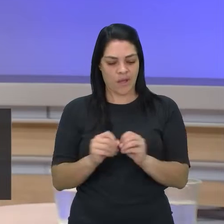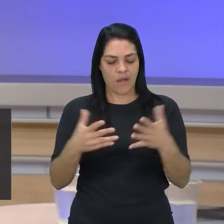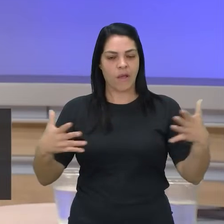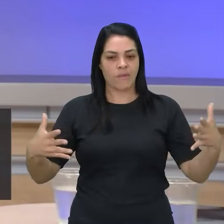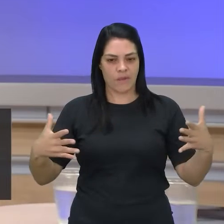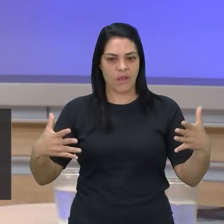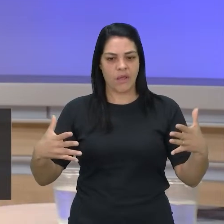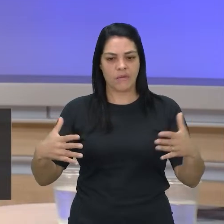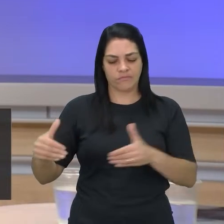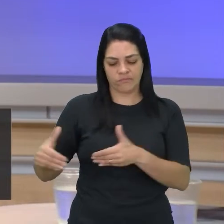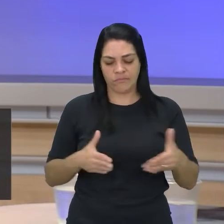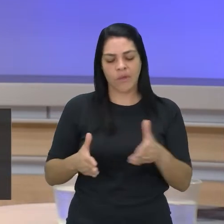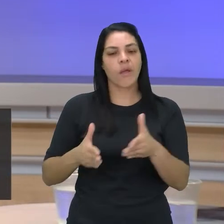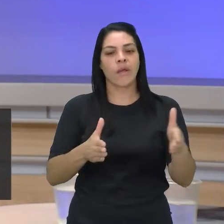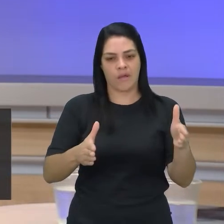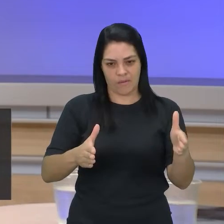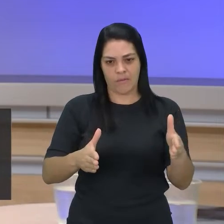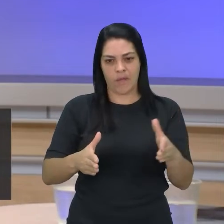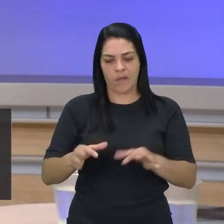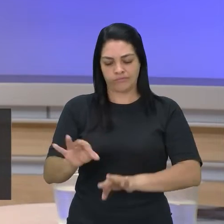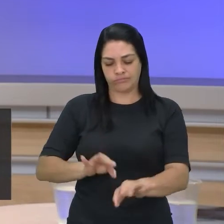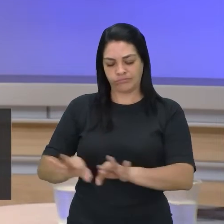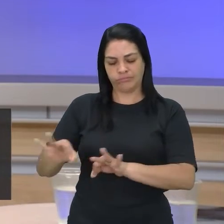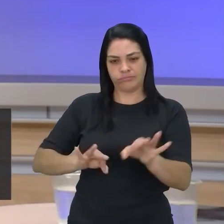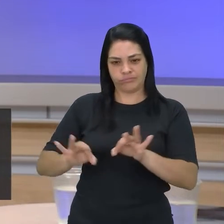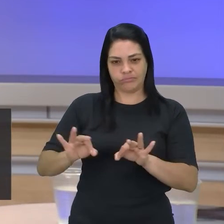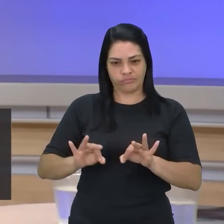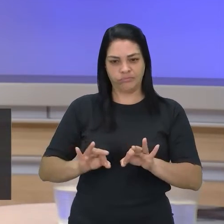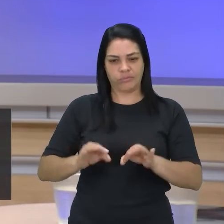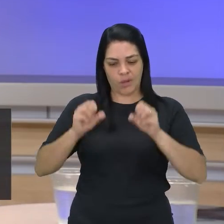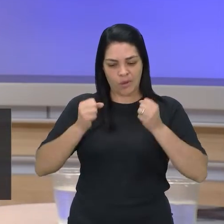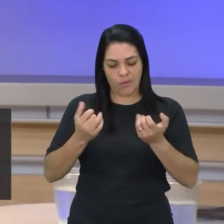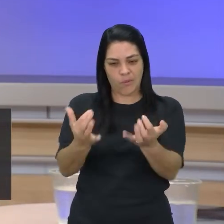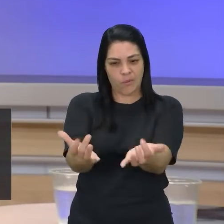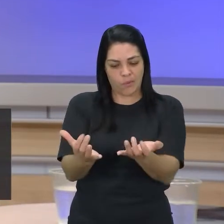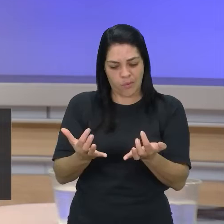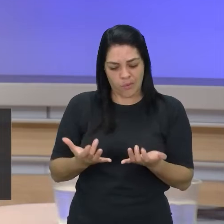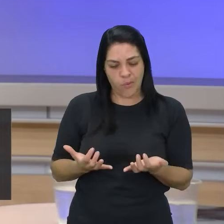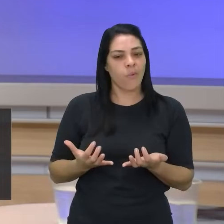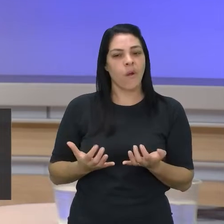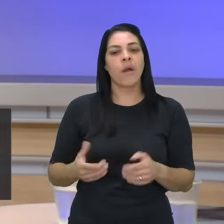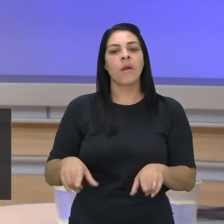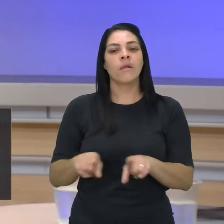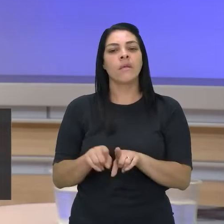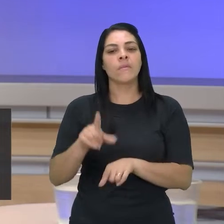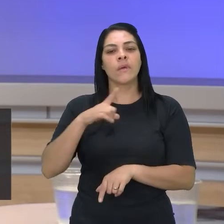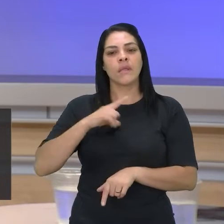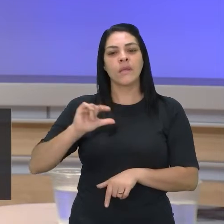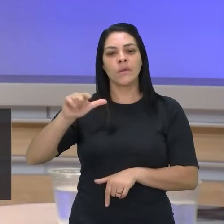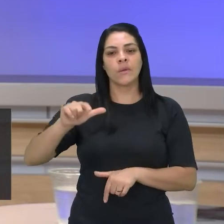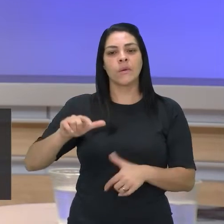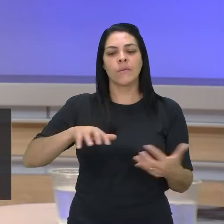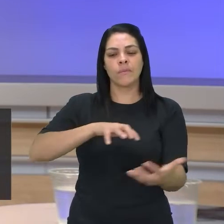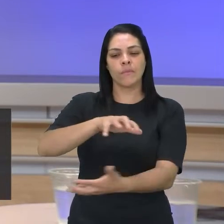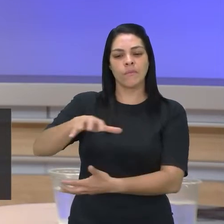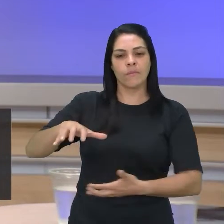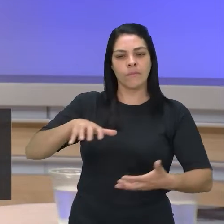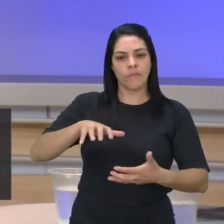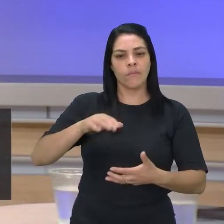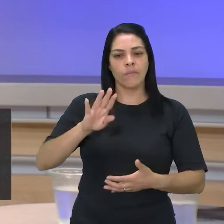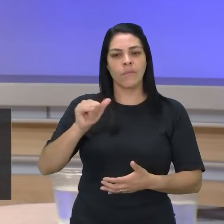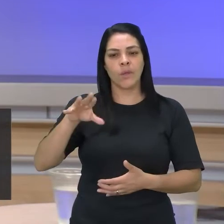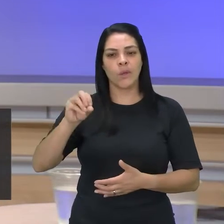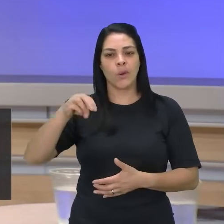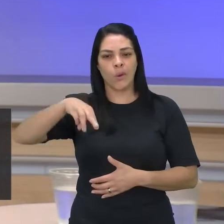esse processo de restauração florestal da Mata Atlântica. Não apenas, viu, a embaúba também está em outros biomas do Brasil, mas na Mata Atlântica